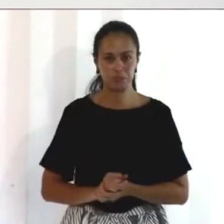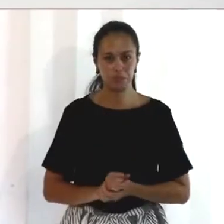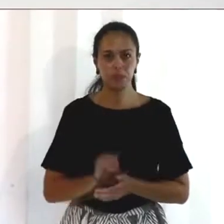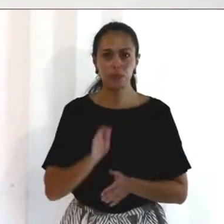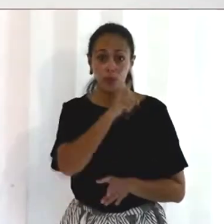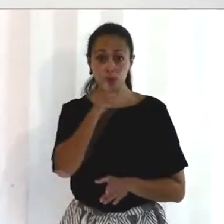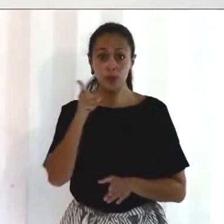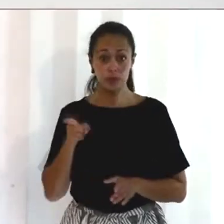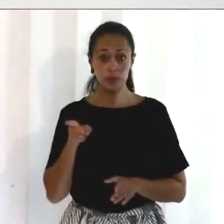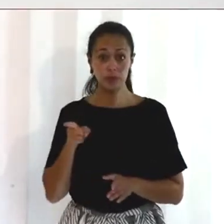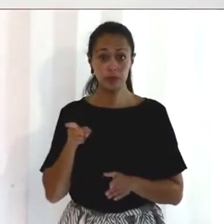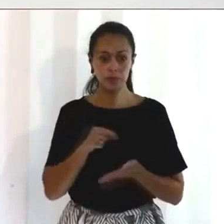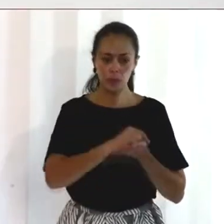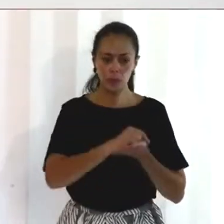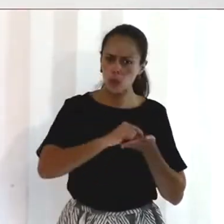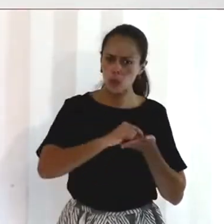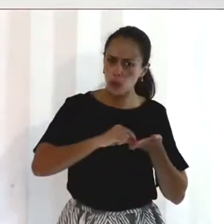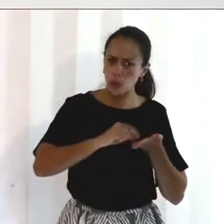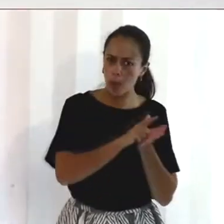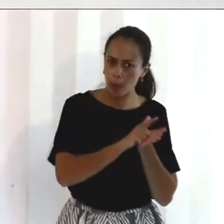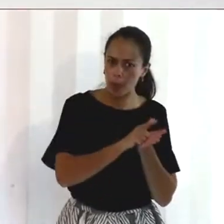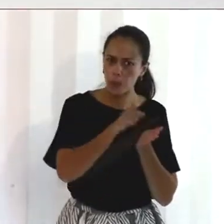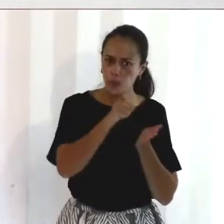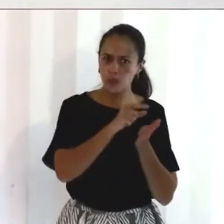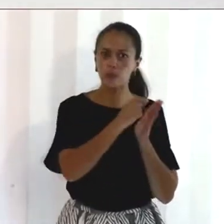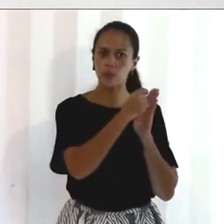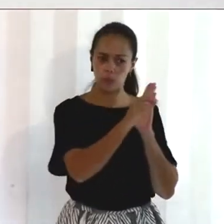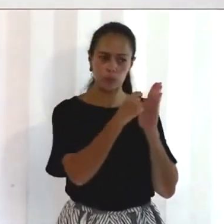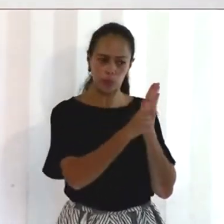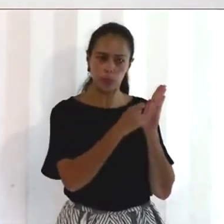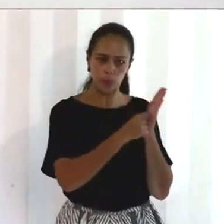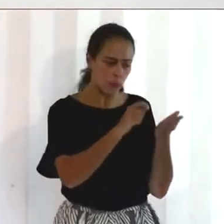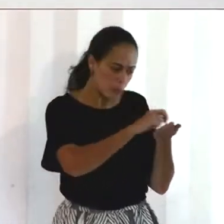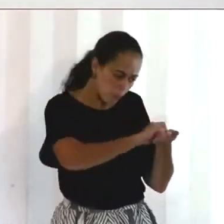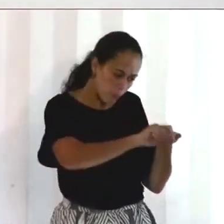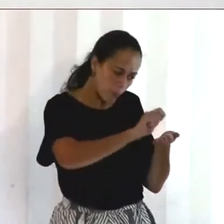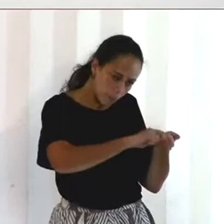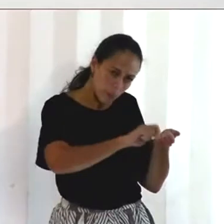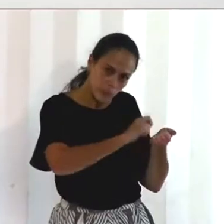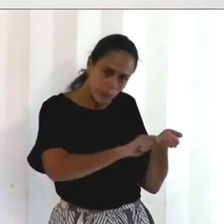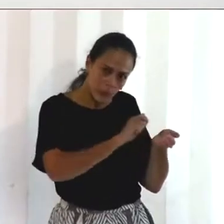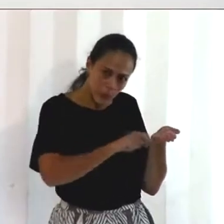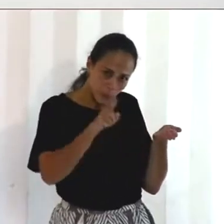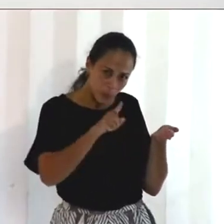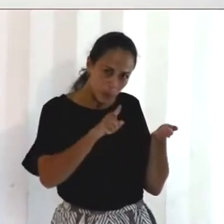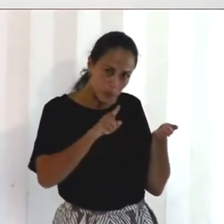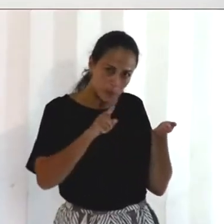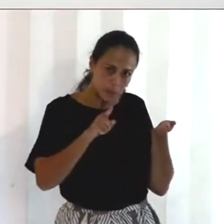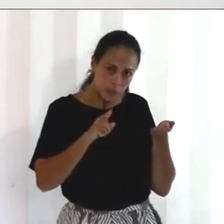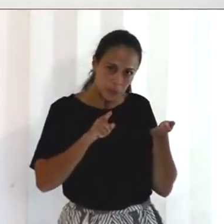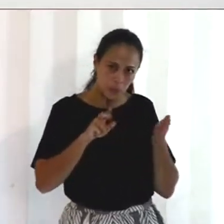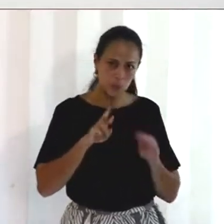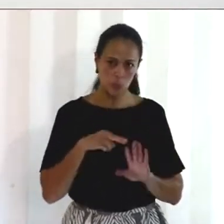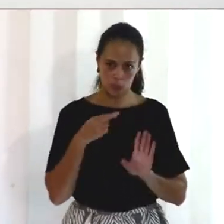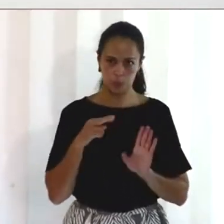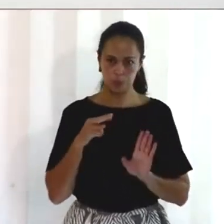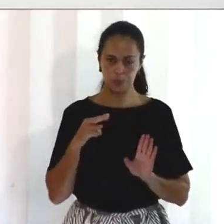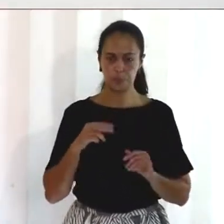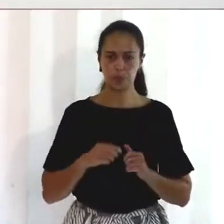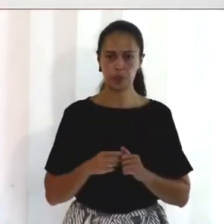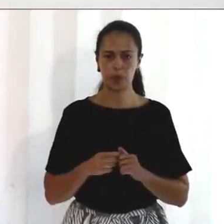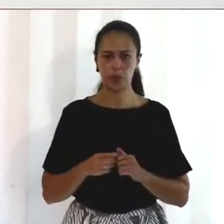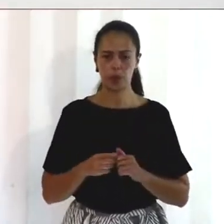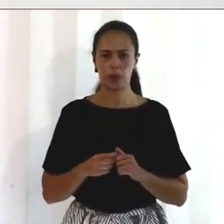sigam por favor essas ideias. Eu vou repetir as 5 ideias. Como ser bem-aventurado? É possível